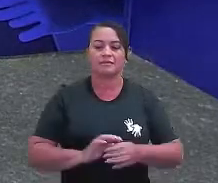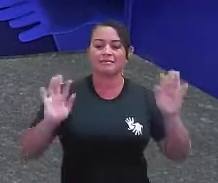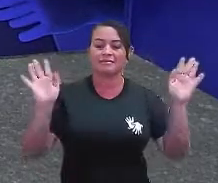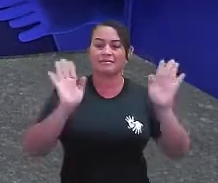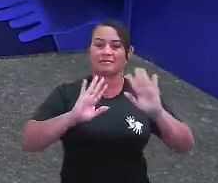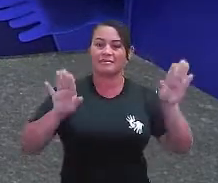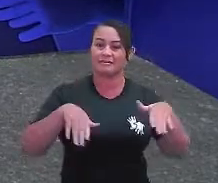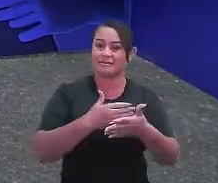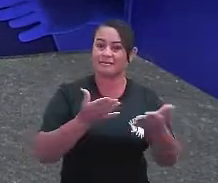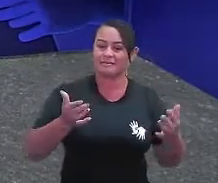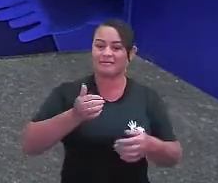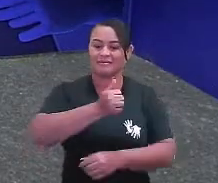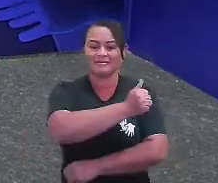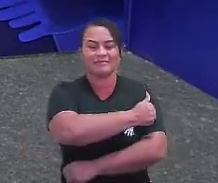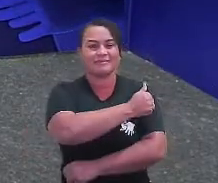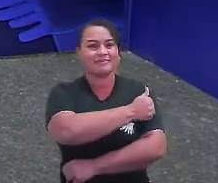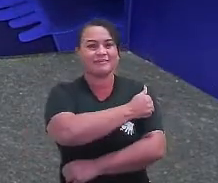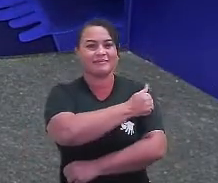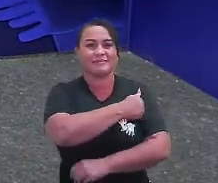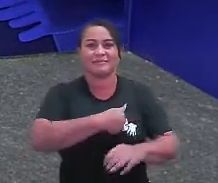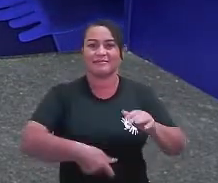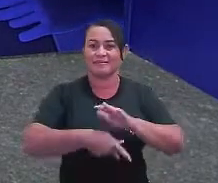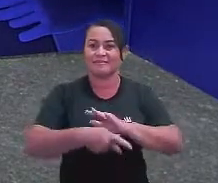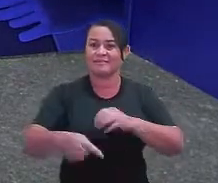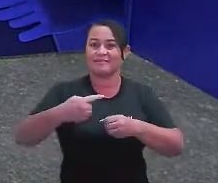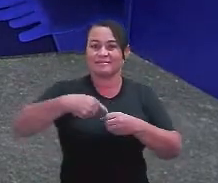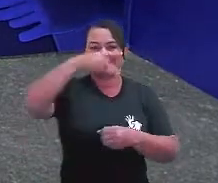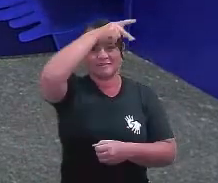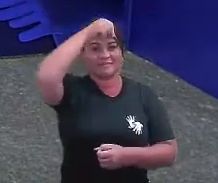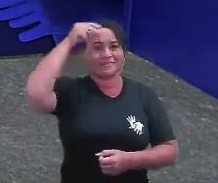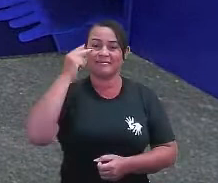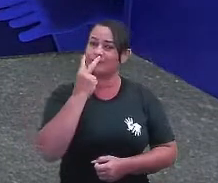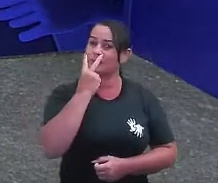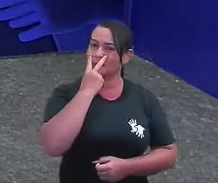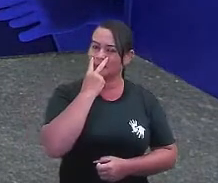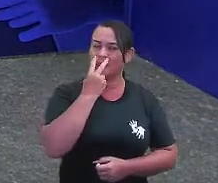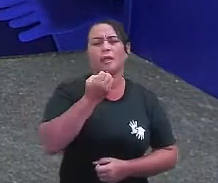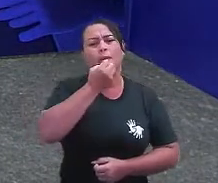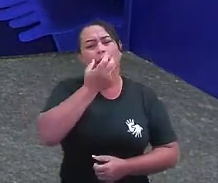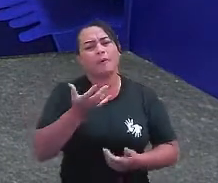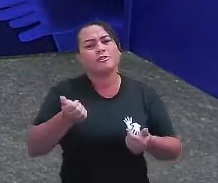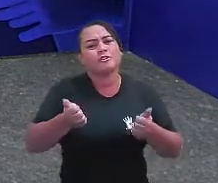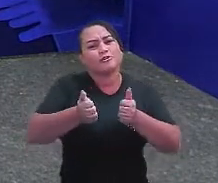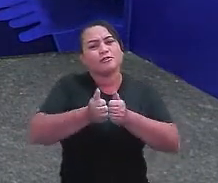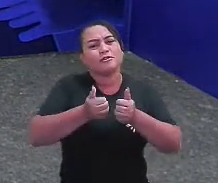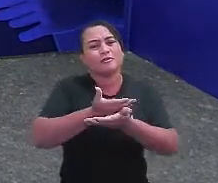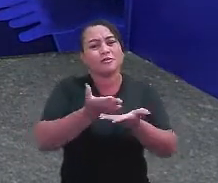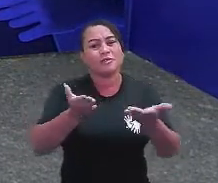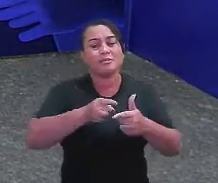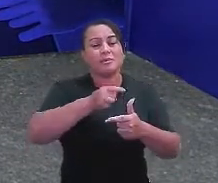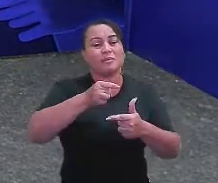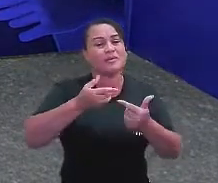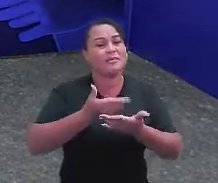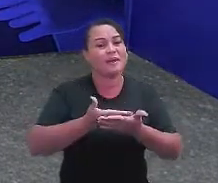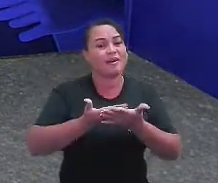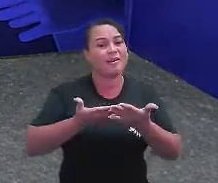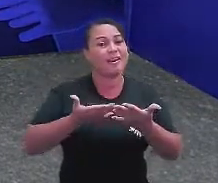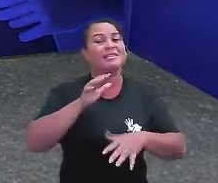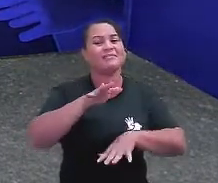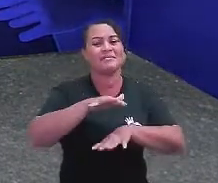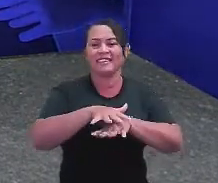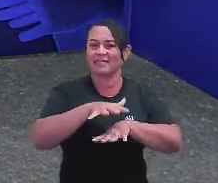Olá, estudantes da Rede Municipal da Vitória de Santo Antão. Que bom estar aqui com vocês para mais uma aula